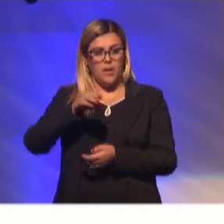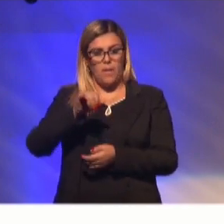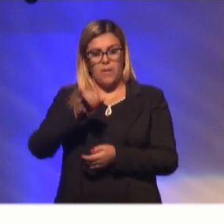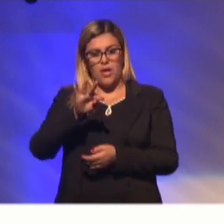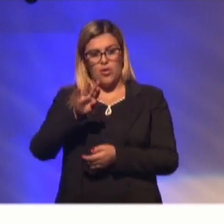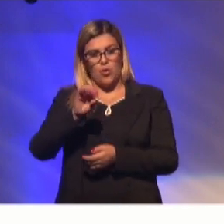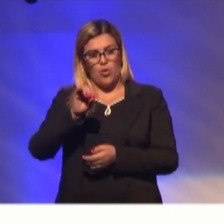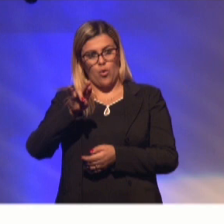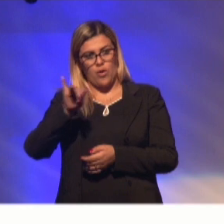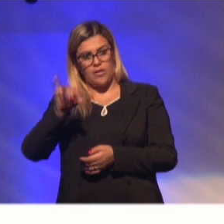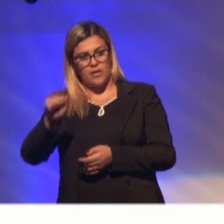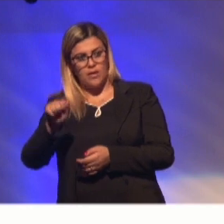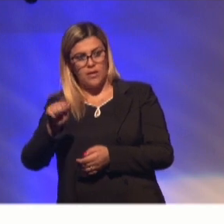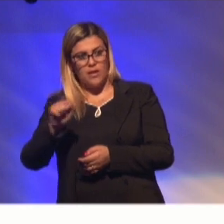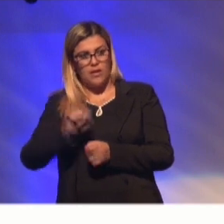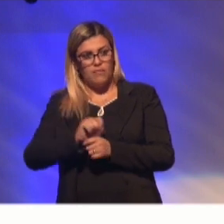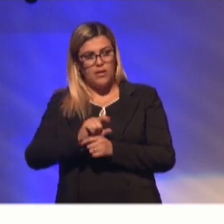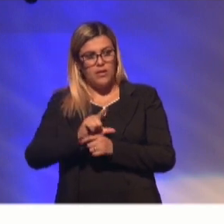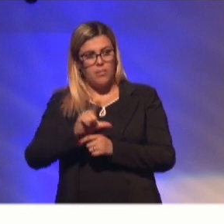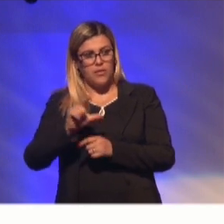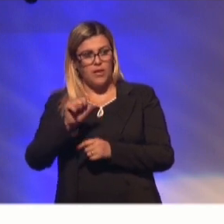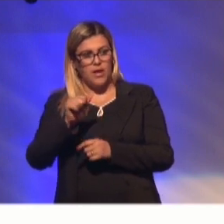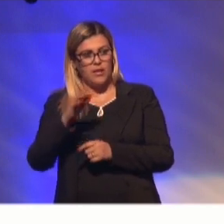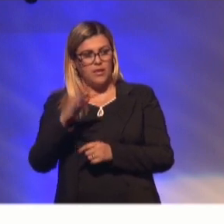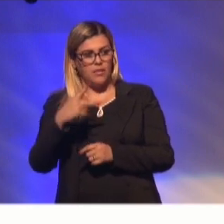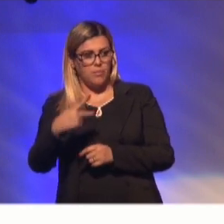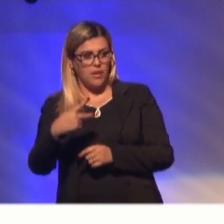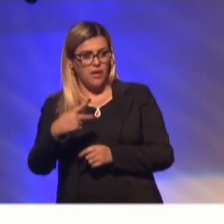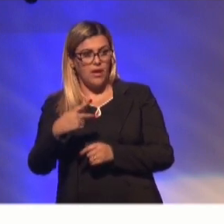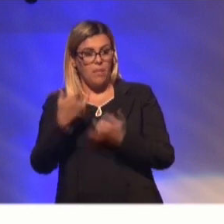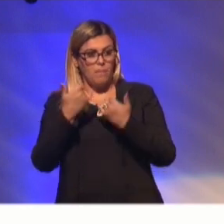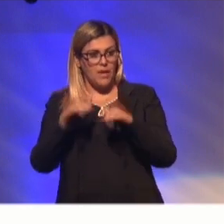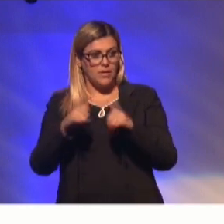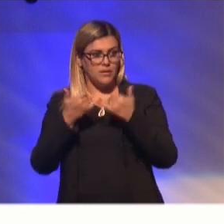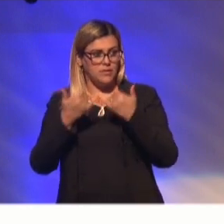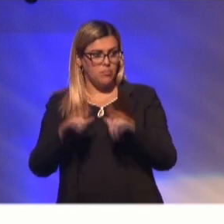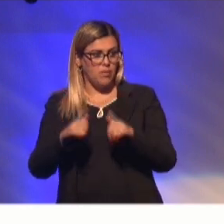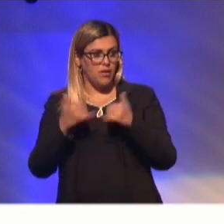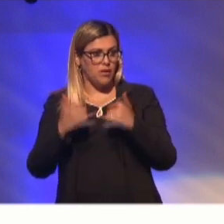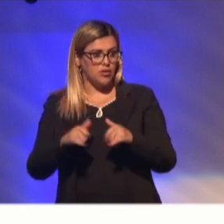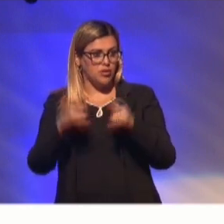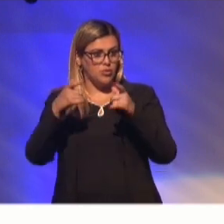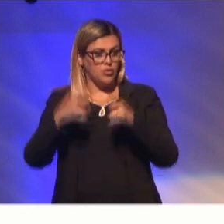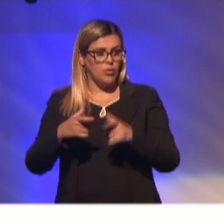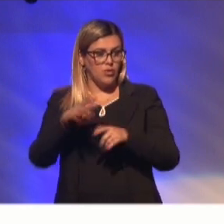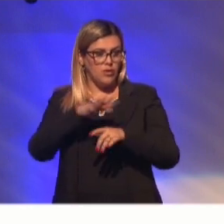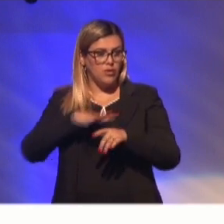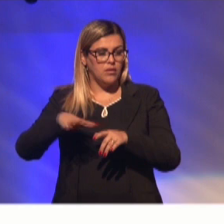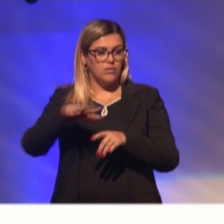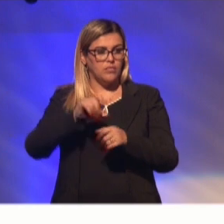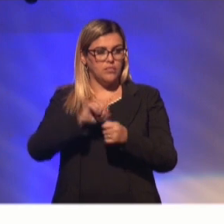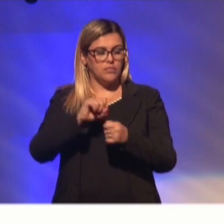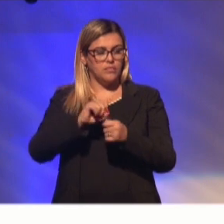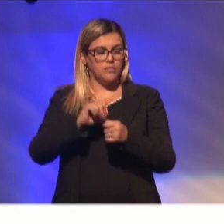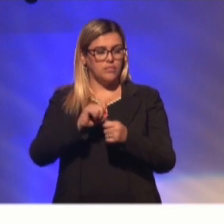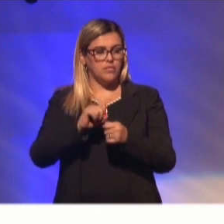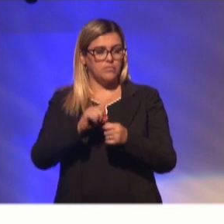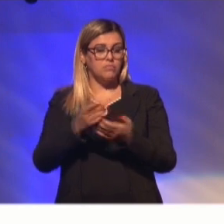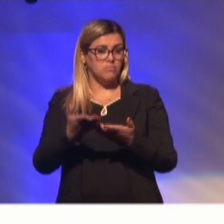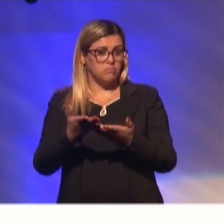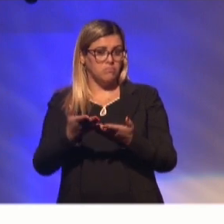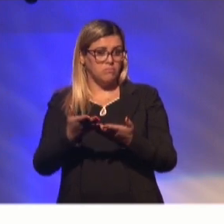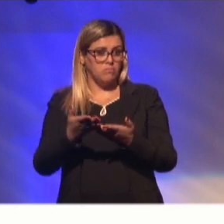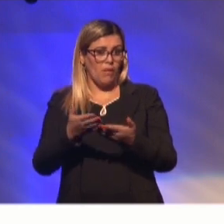e vai haver o aumento da ATP, produzindo assim mais energia no local da aplicação. O